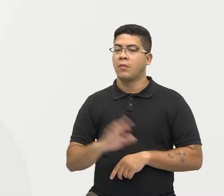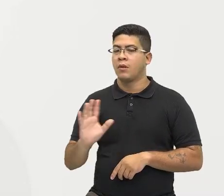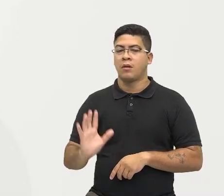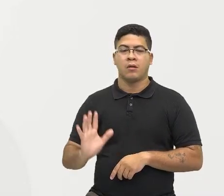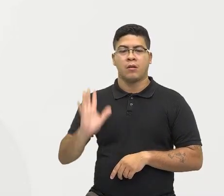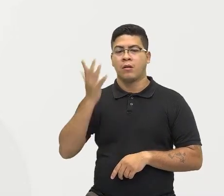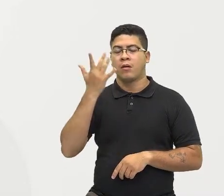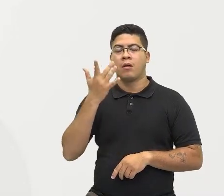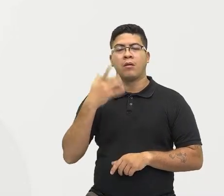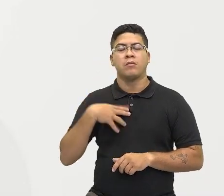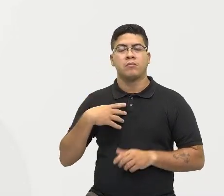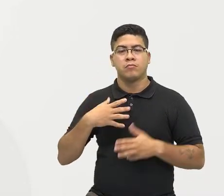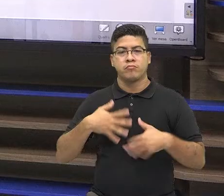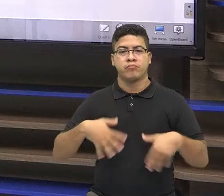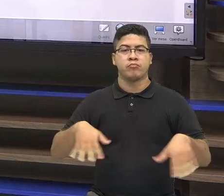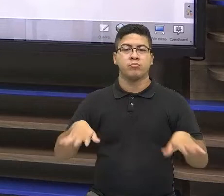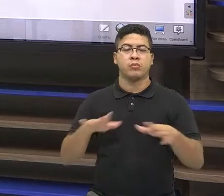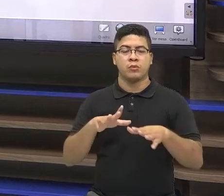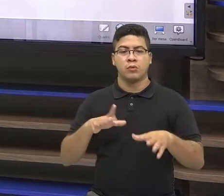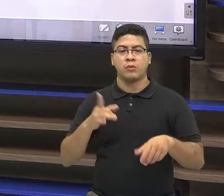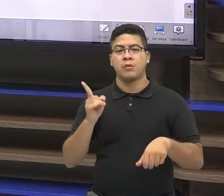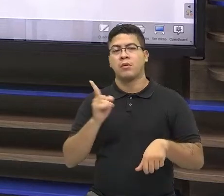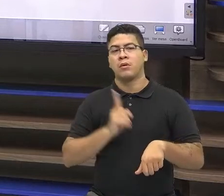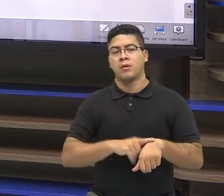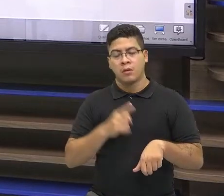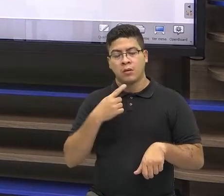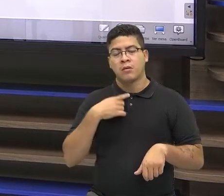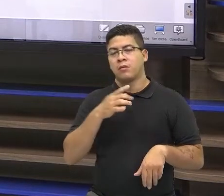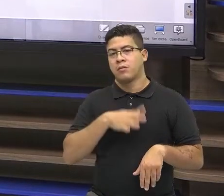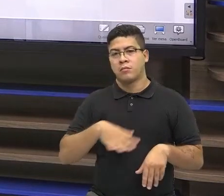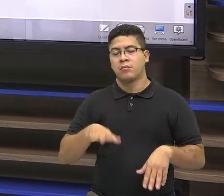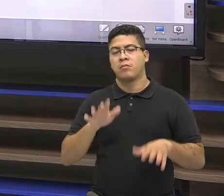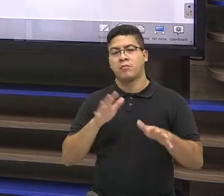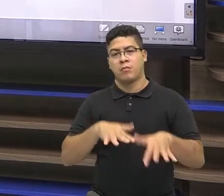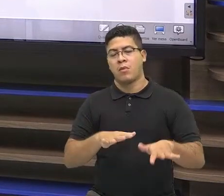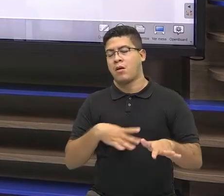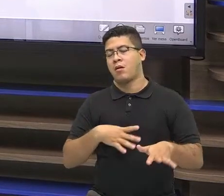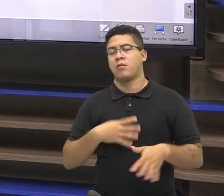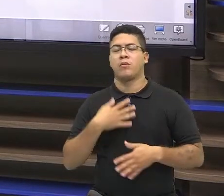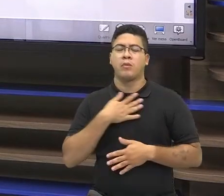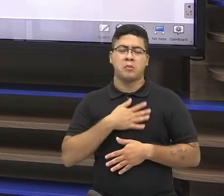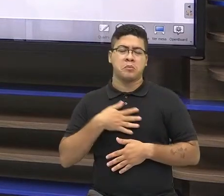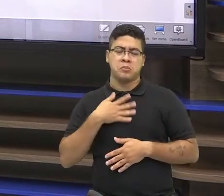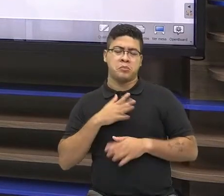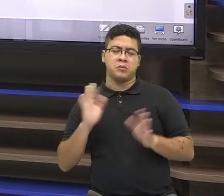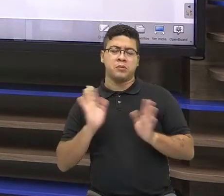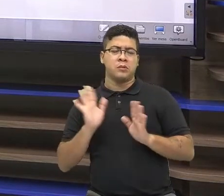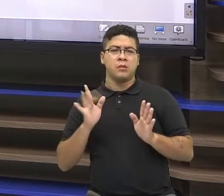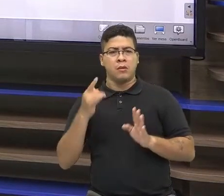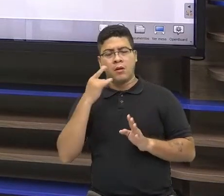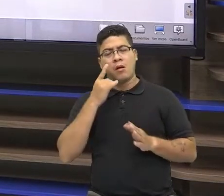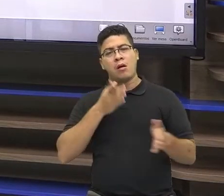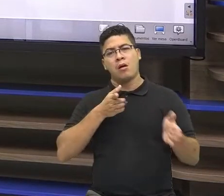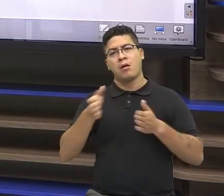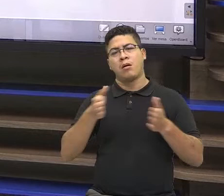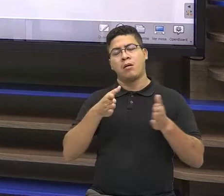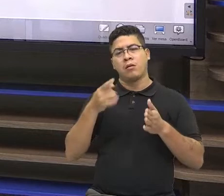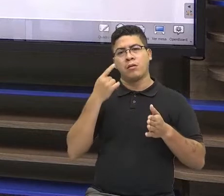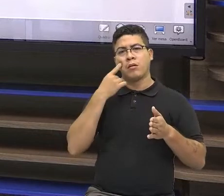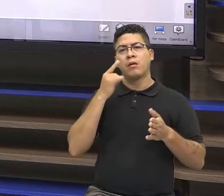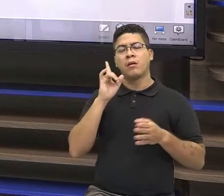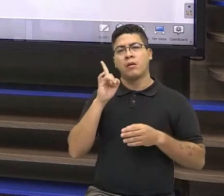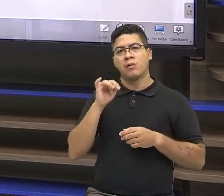estavam acontecendo no momento. Então, não era um momento também muito agradável, né? E era um momento